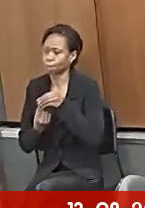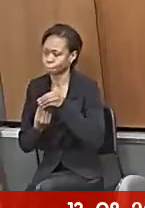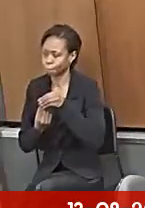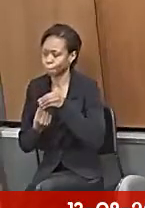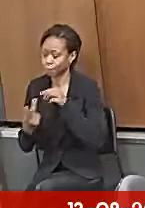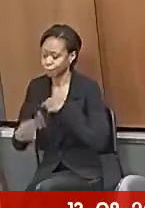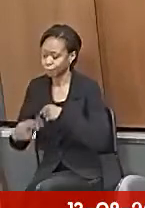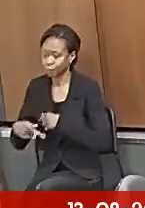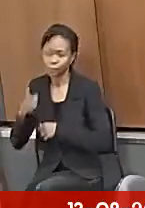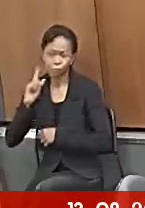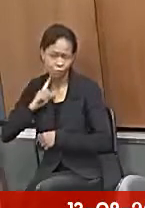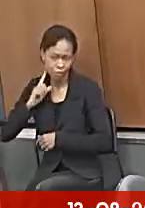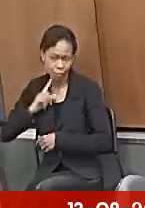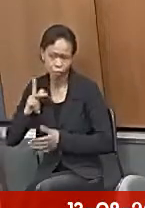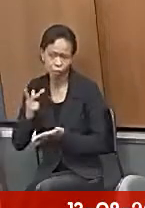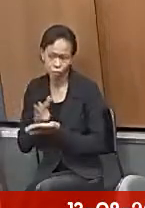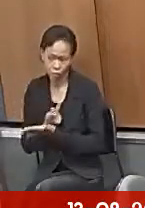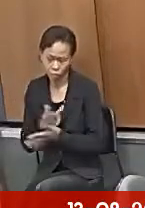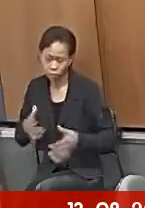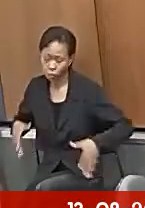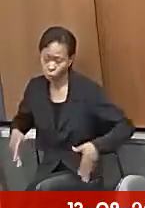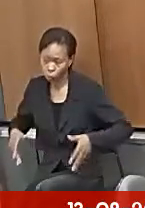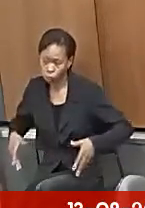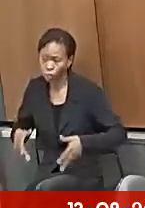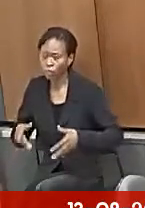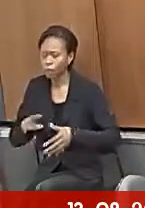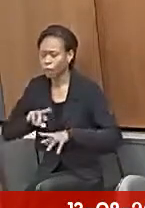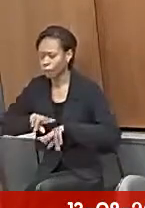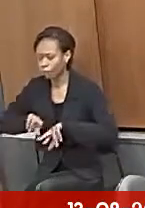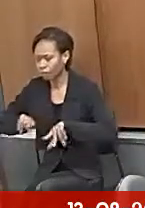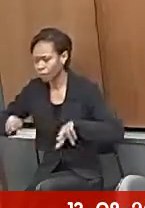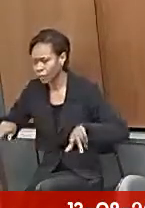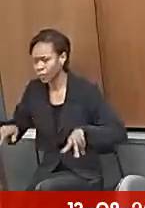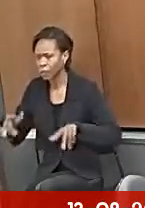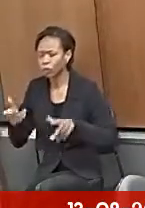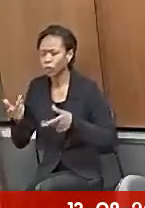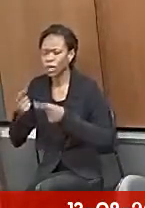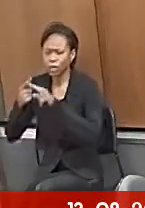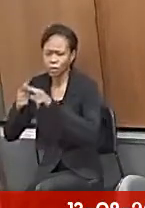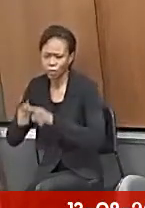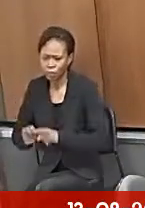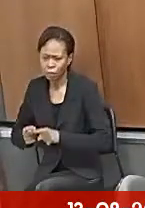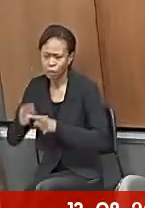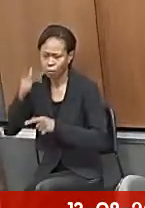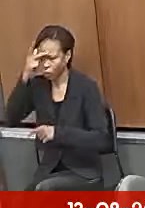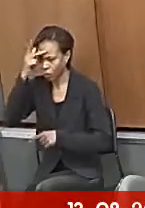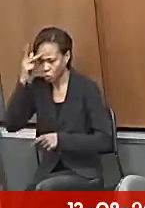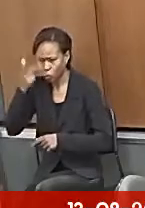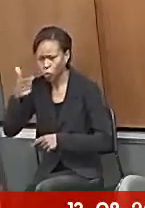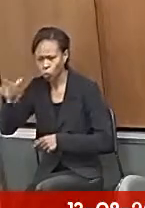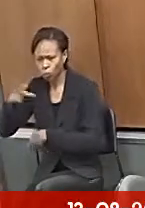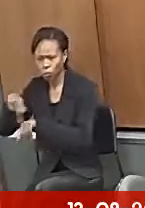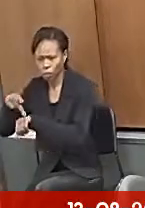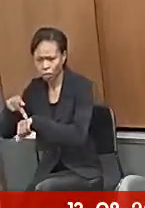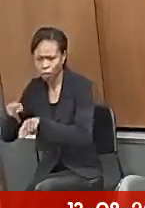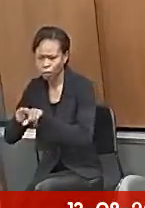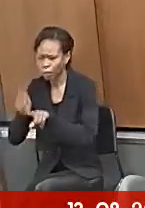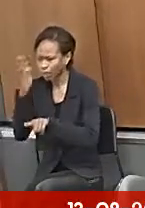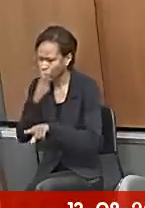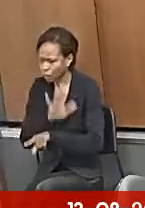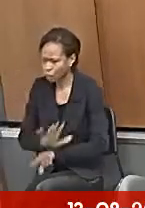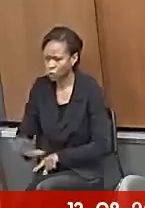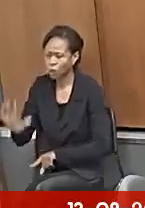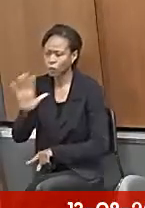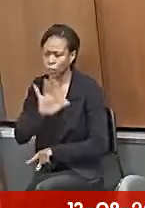mineira com participação de para atletas de todo o brasil como eu disse de outros países esse evento contabiliza pontos para o